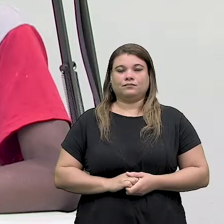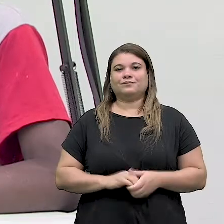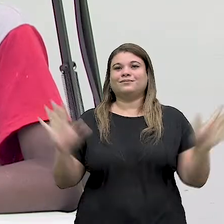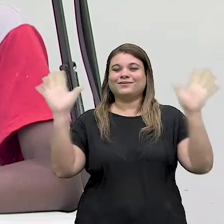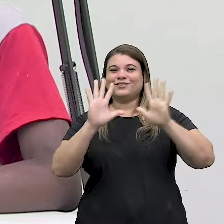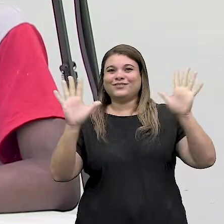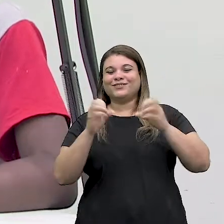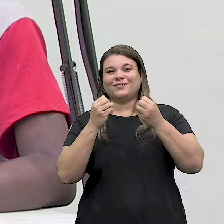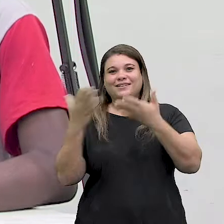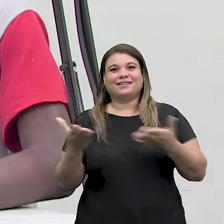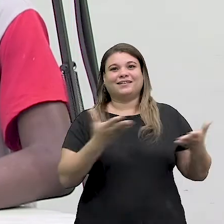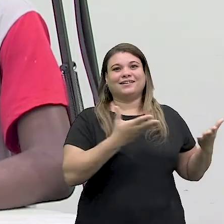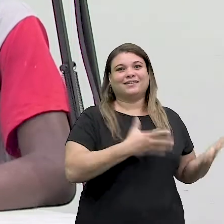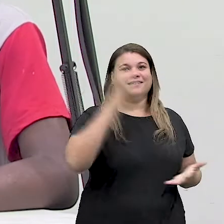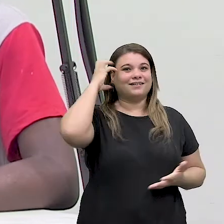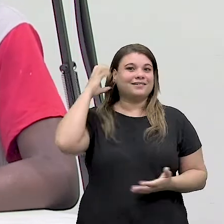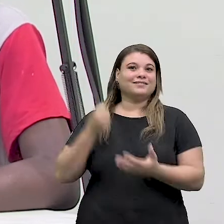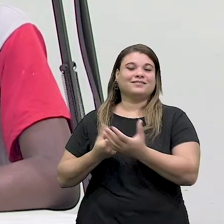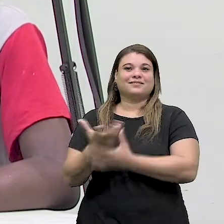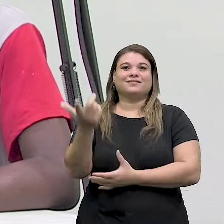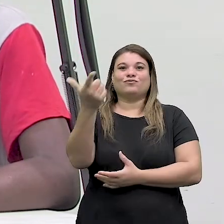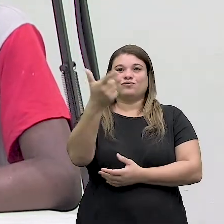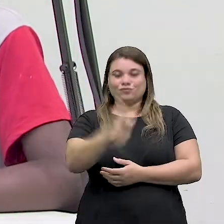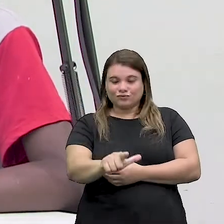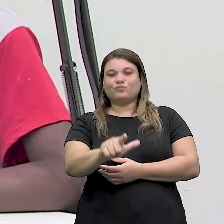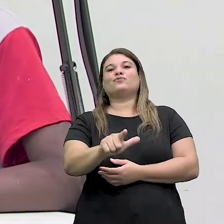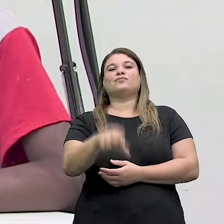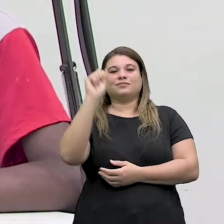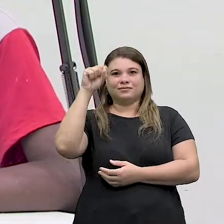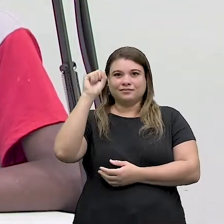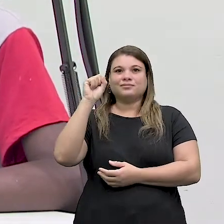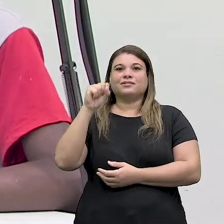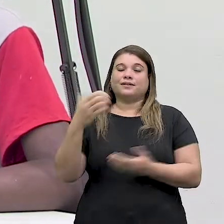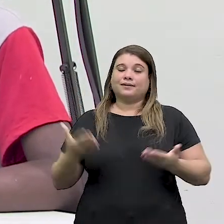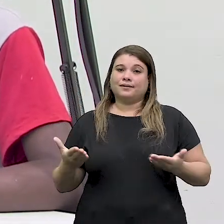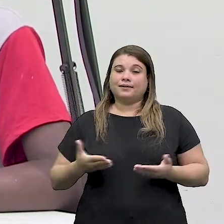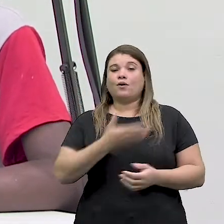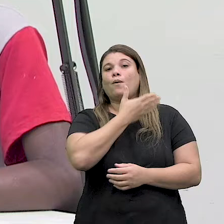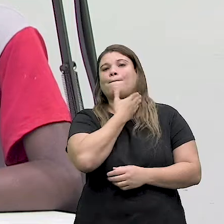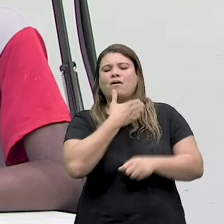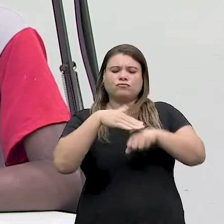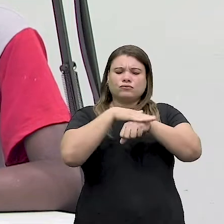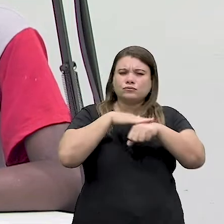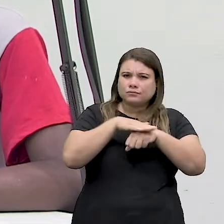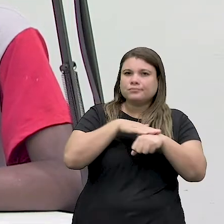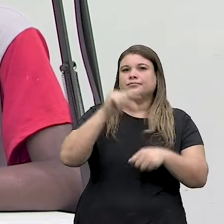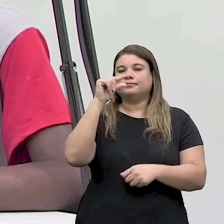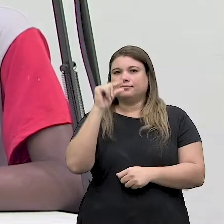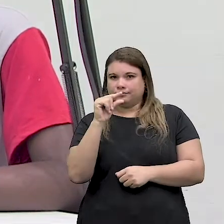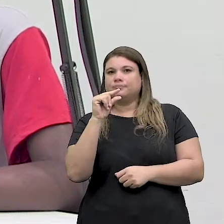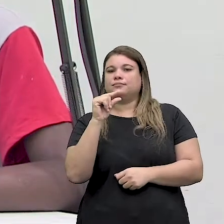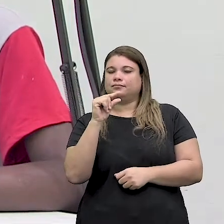Olá pessoal, bem-vindos a mais um SMEDpod, o nosso bate-papo semanal, né? Na verdade está entrando